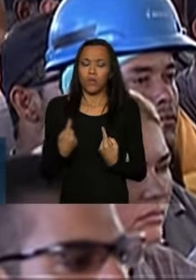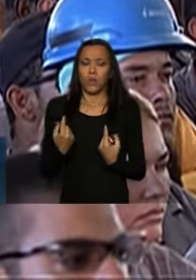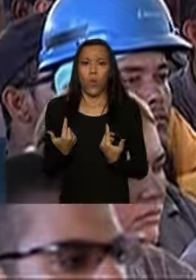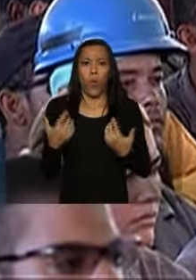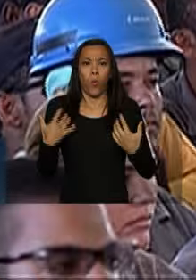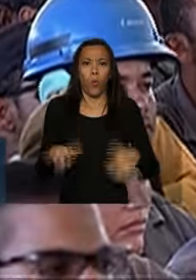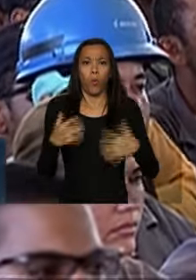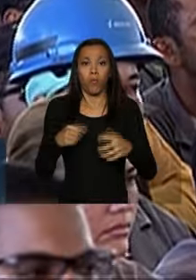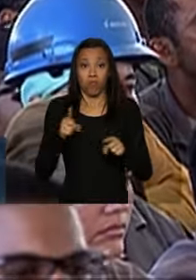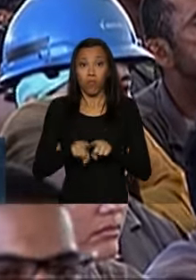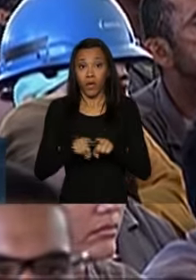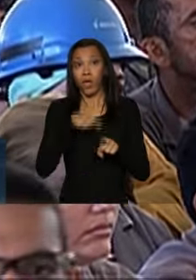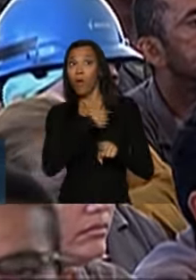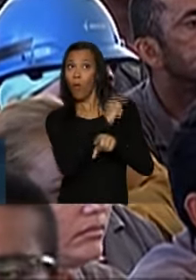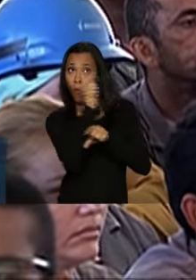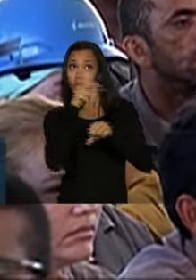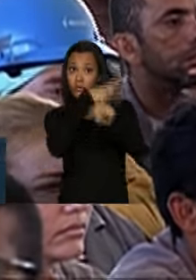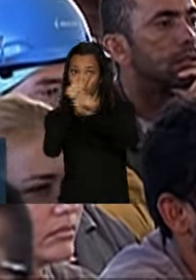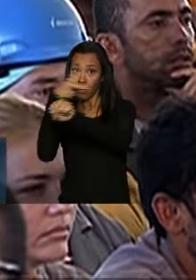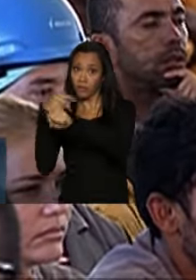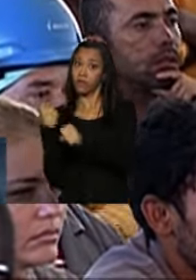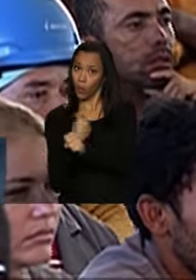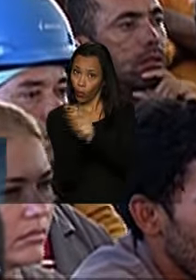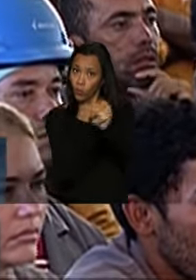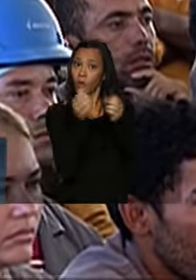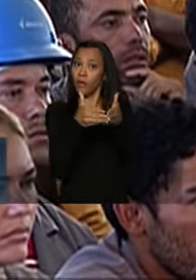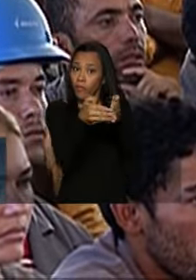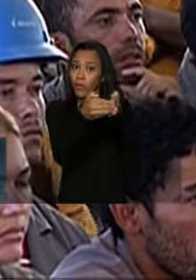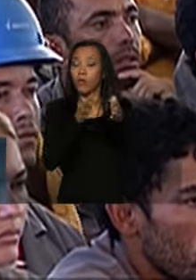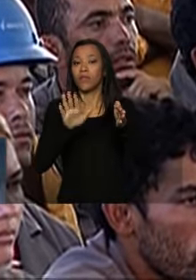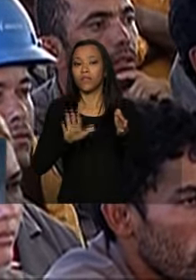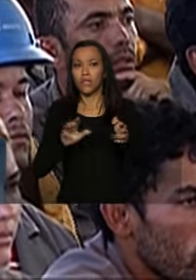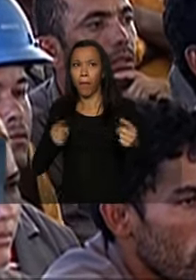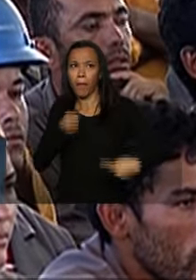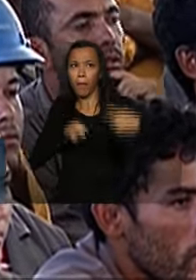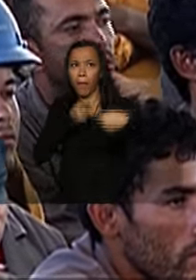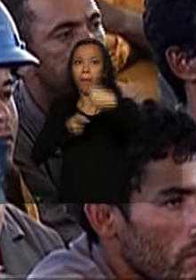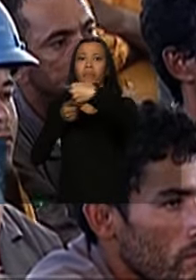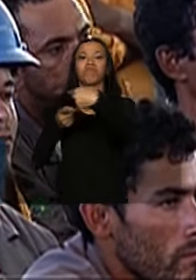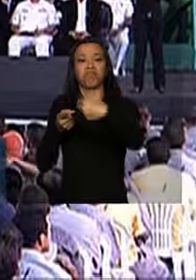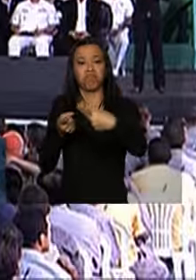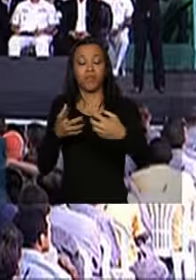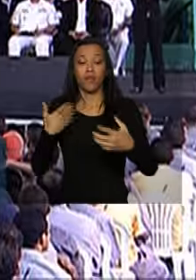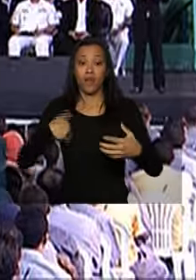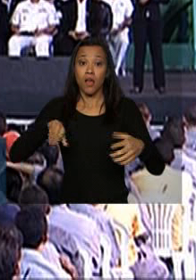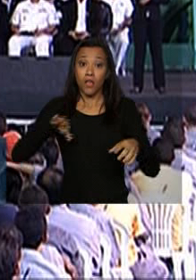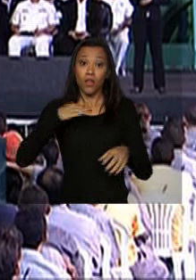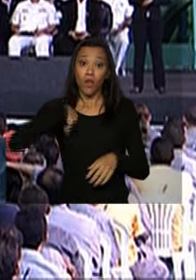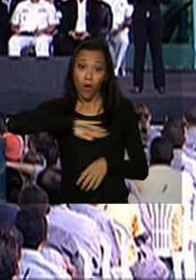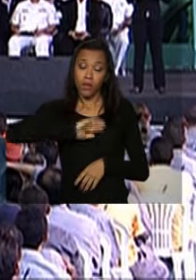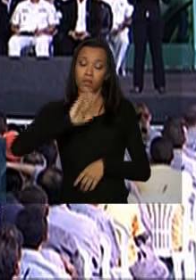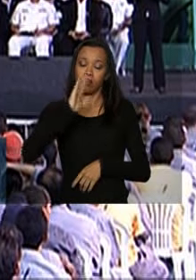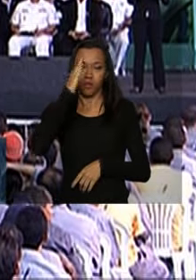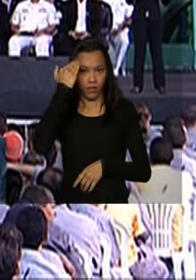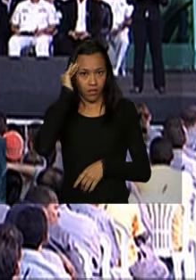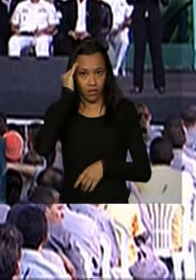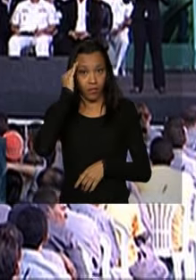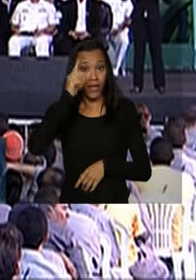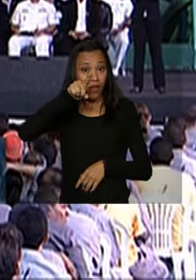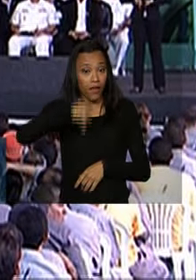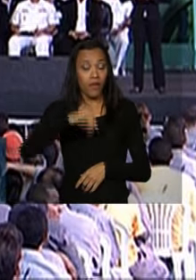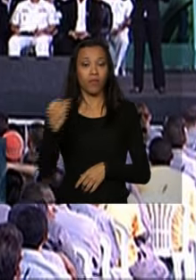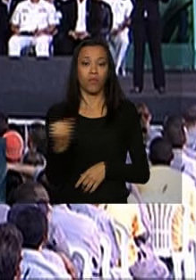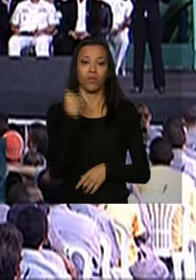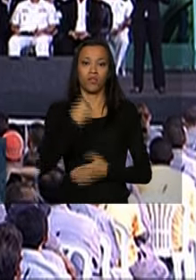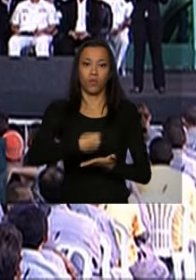competitividade internacional. É claro que o apoio do governo ao EAS, apoio esse que entendemos ser vital à nossa